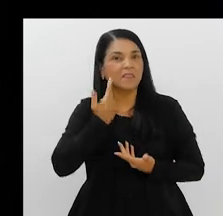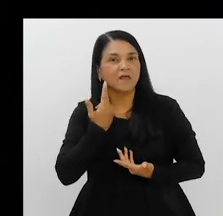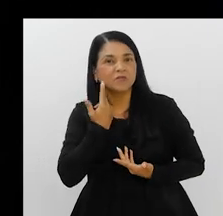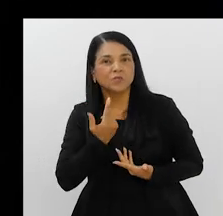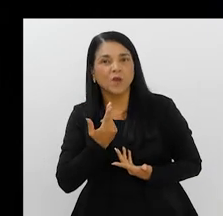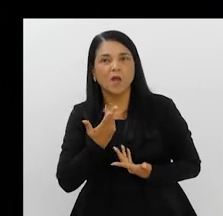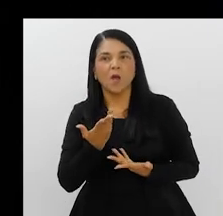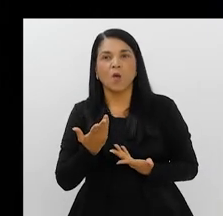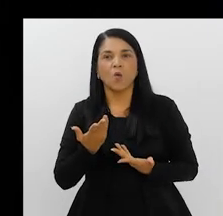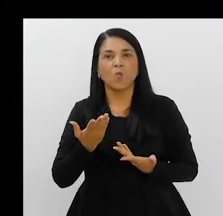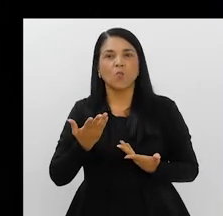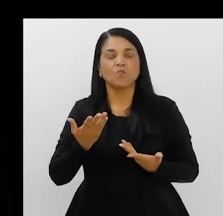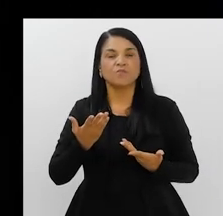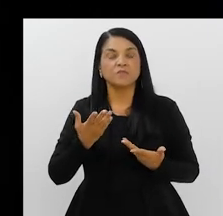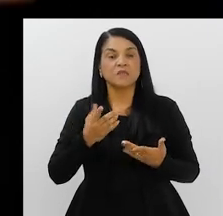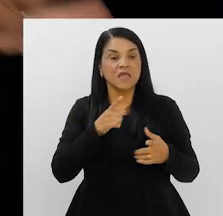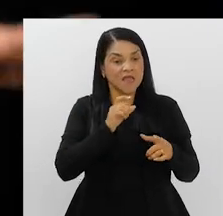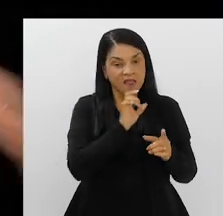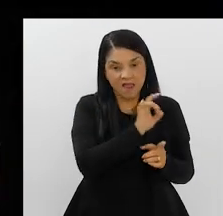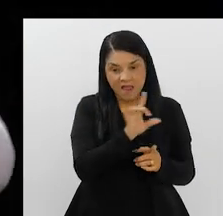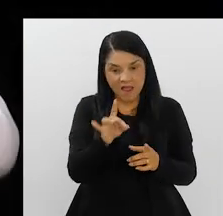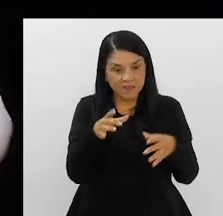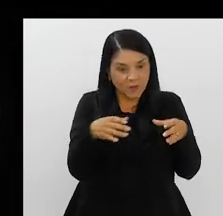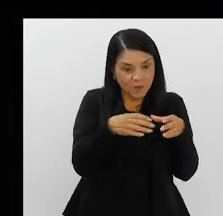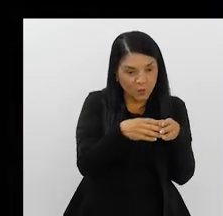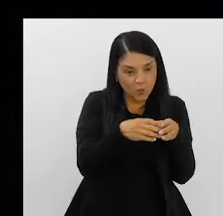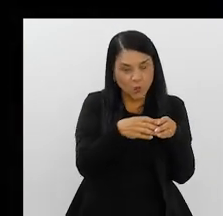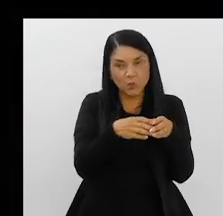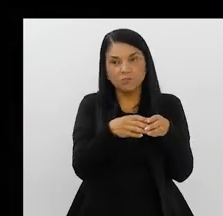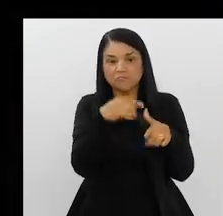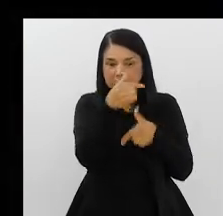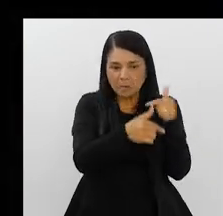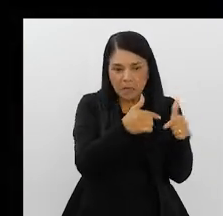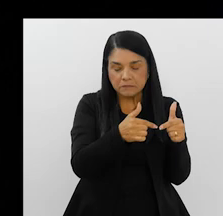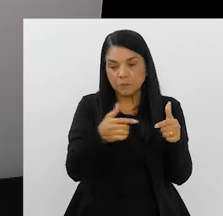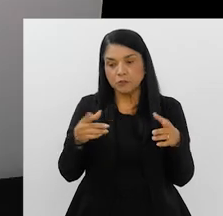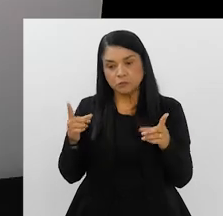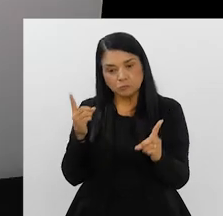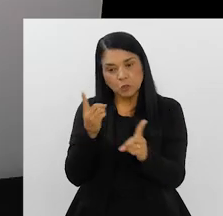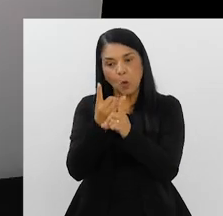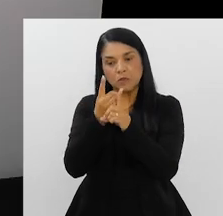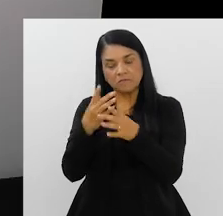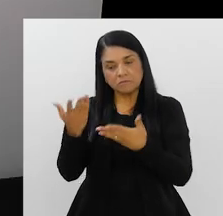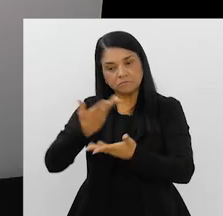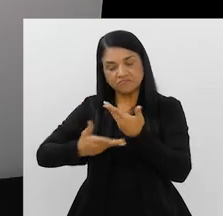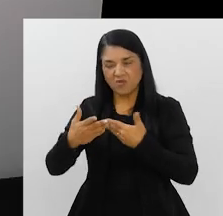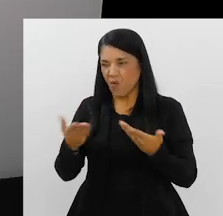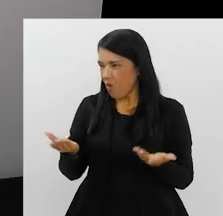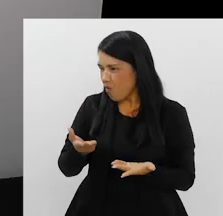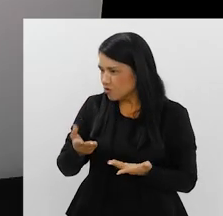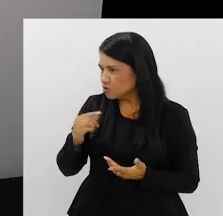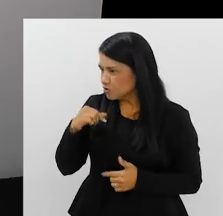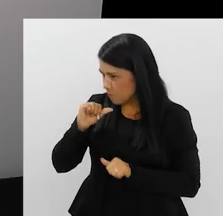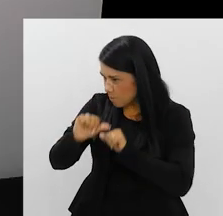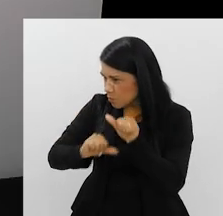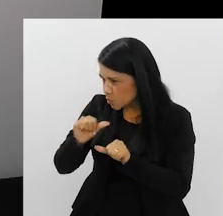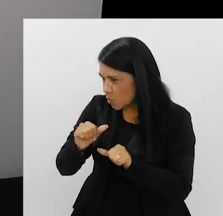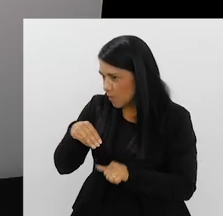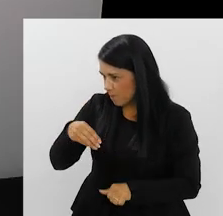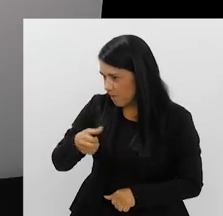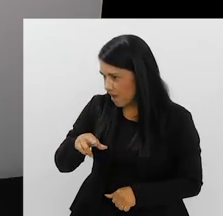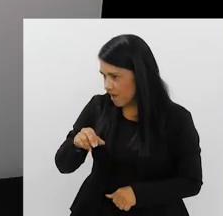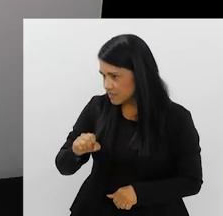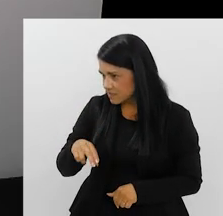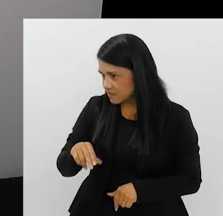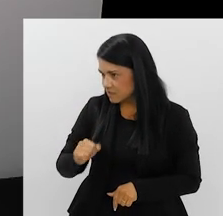Era divertido. Era cada um na sua praia, um ano um ganho. Você acha que hoje mudou, Márcio? Eu acho que não